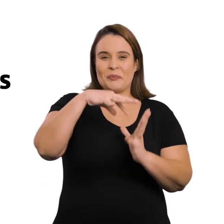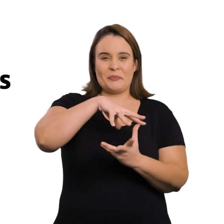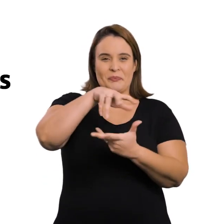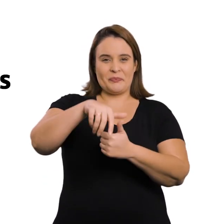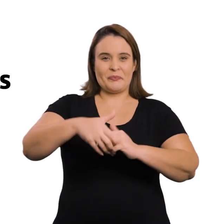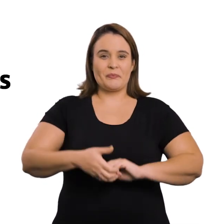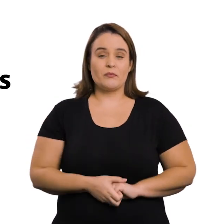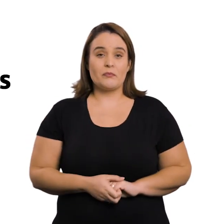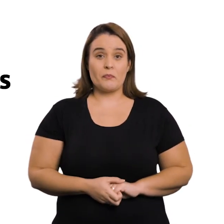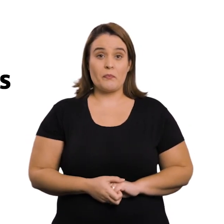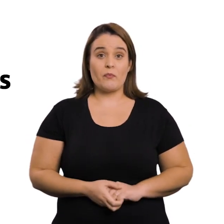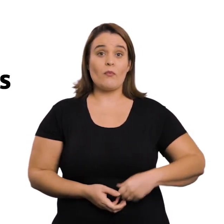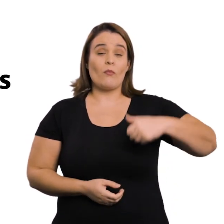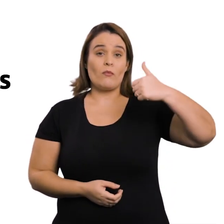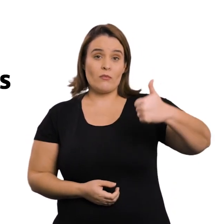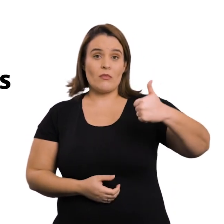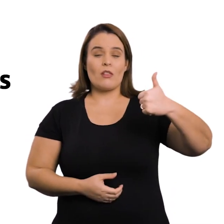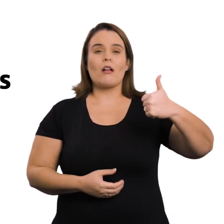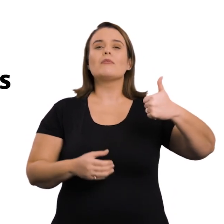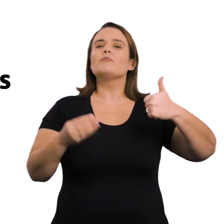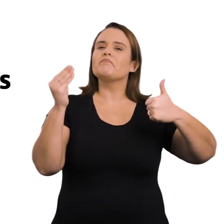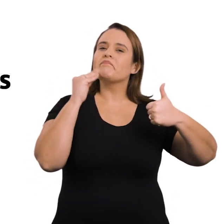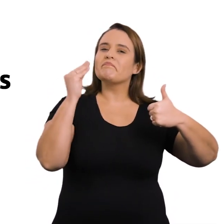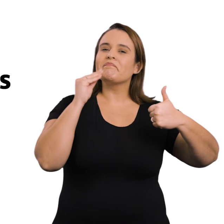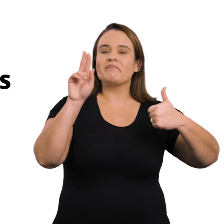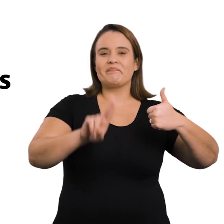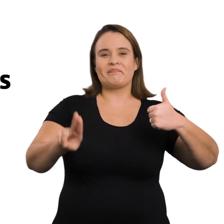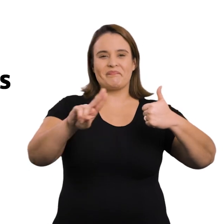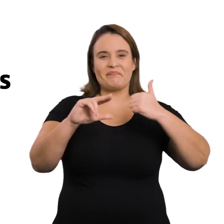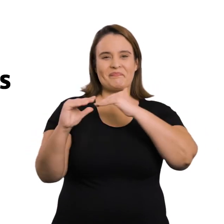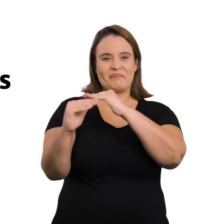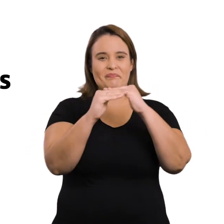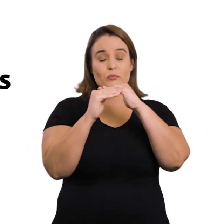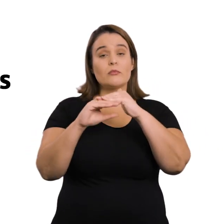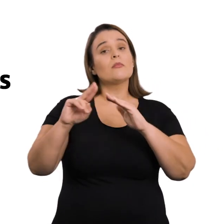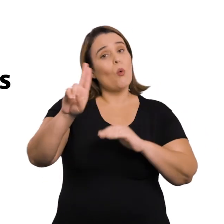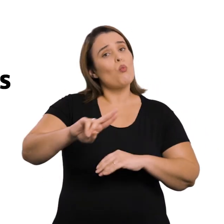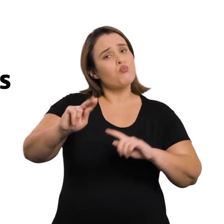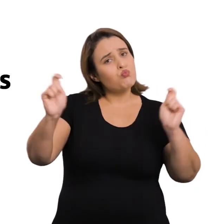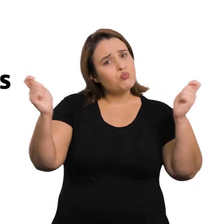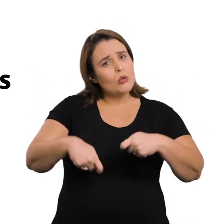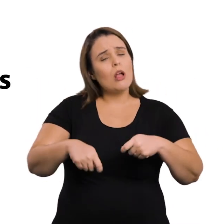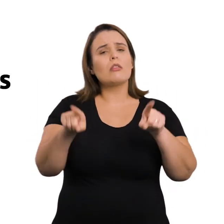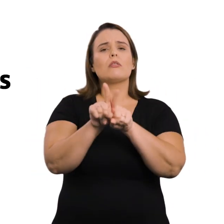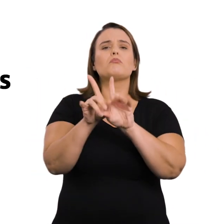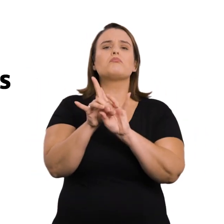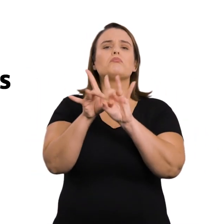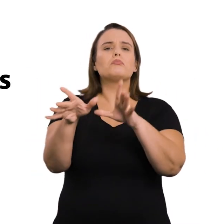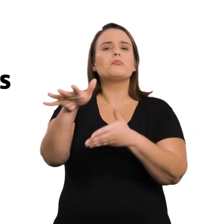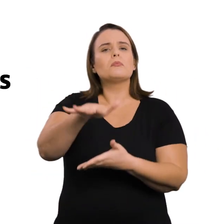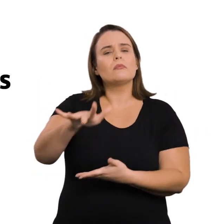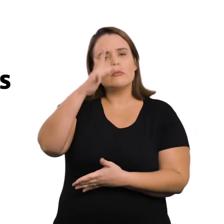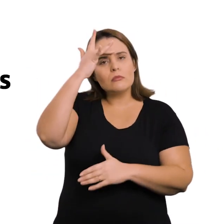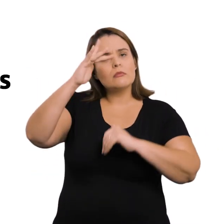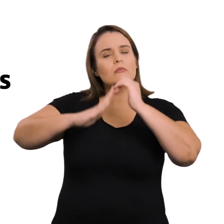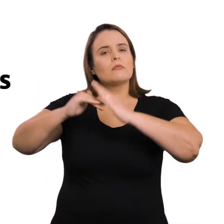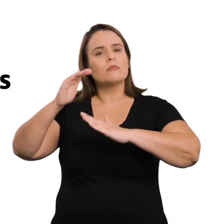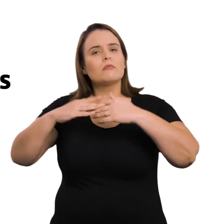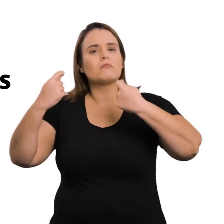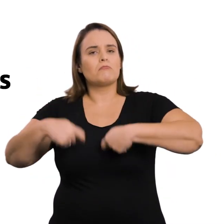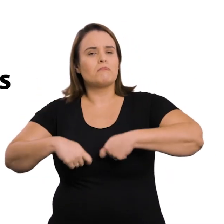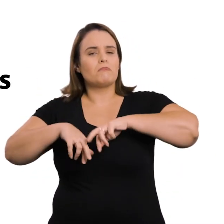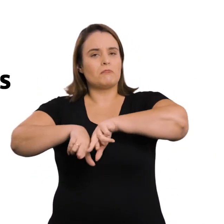universal. 1. Equiparação nas possibilidades de uso. Ser útil e estar disponível às pessoas